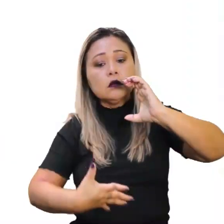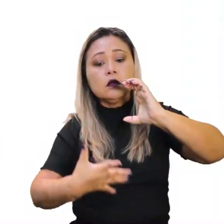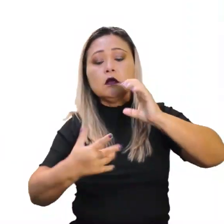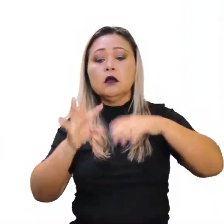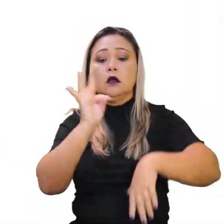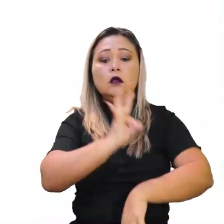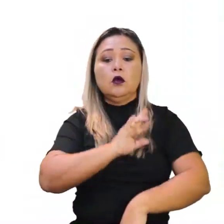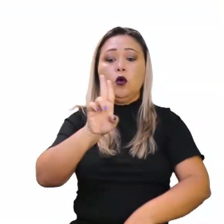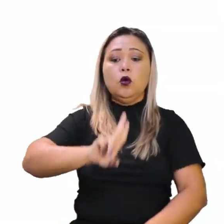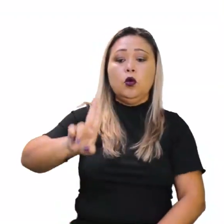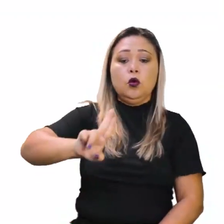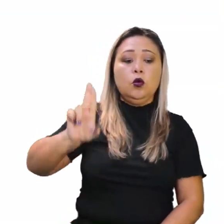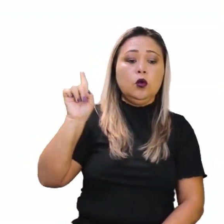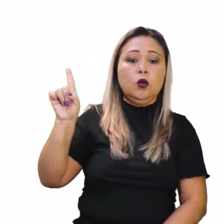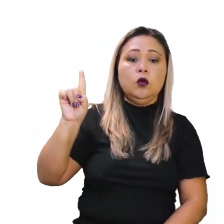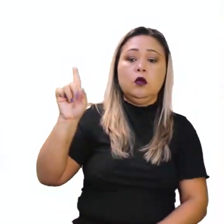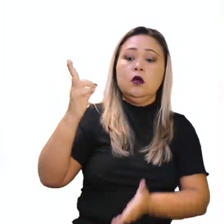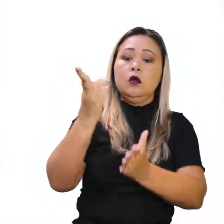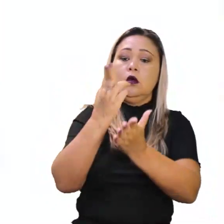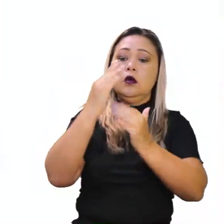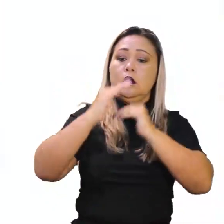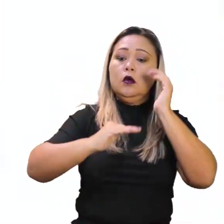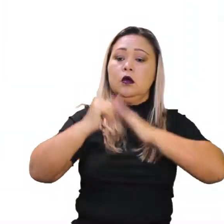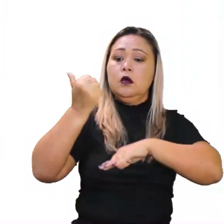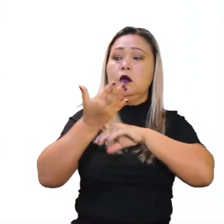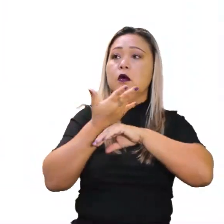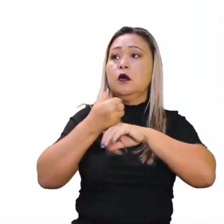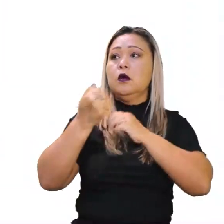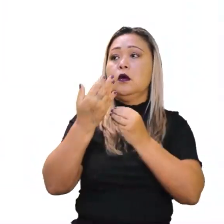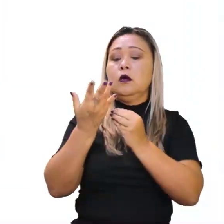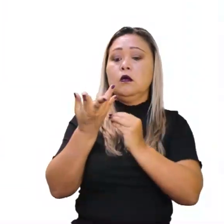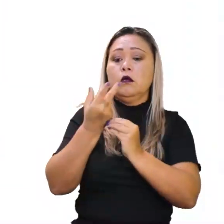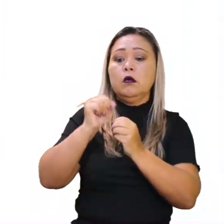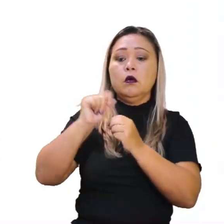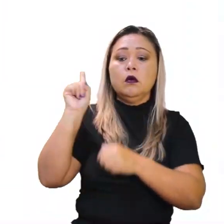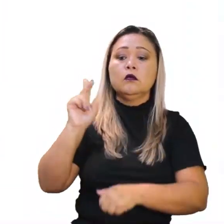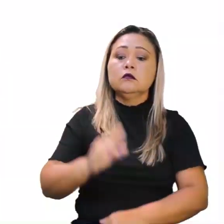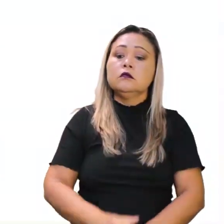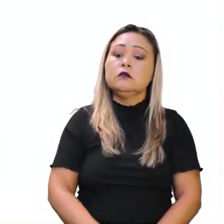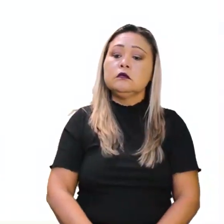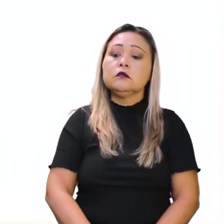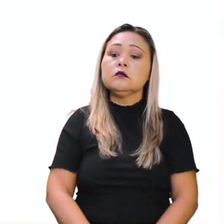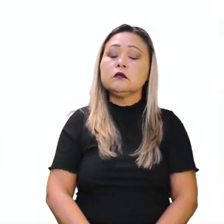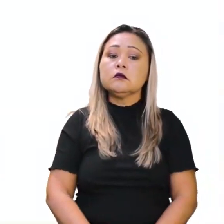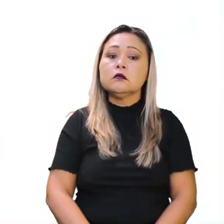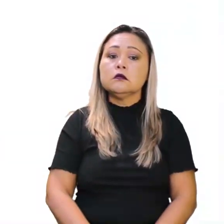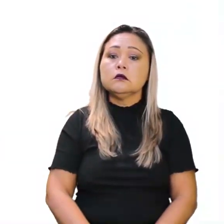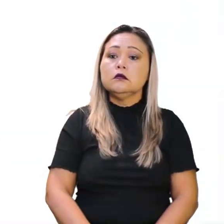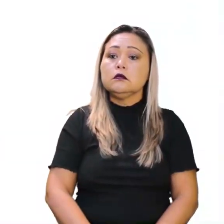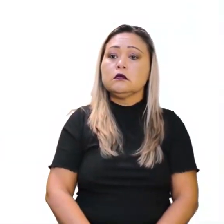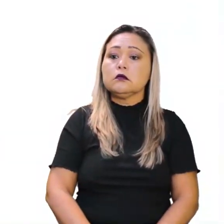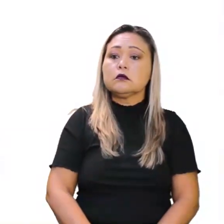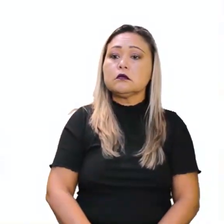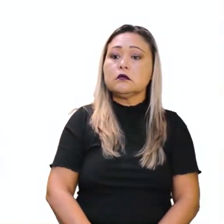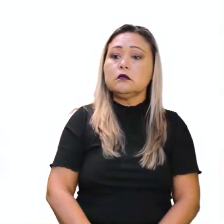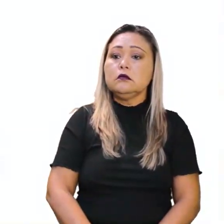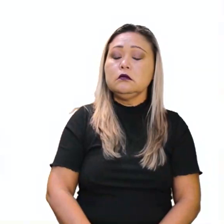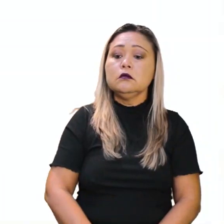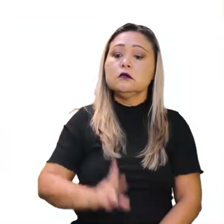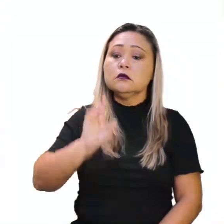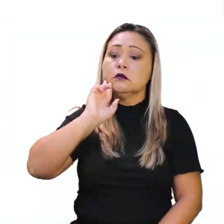características e técnicas utilizadas pelo artista. O que a senhora me diz sobre esse tema aí, professora? Então, vamos direto já